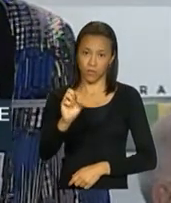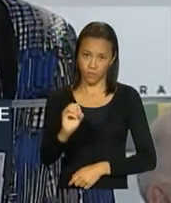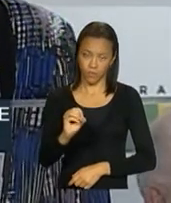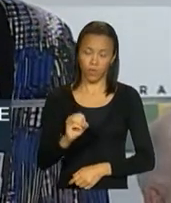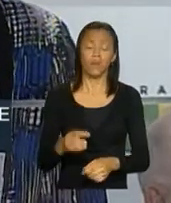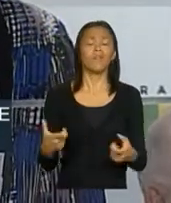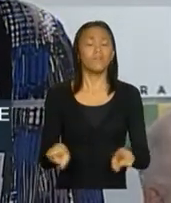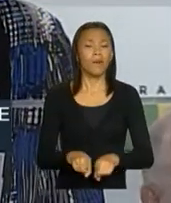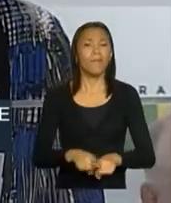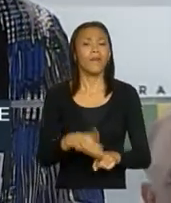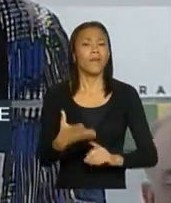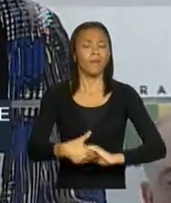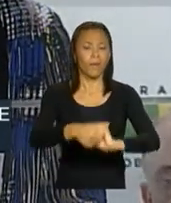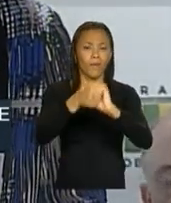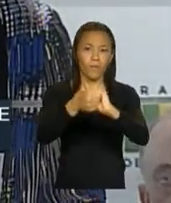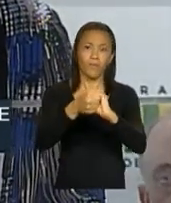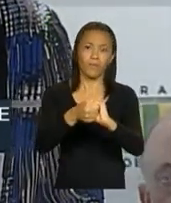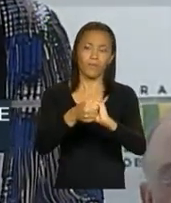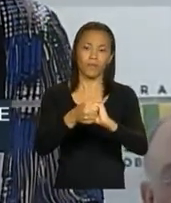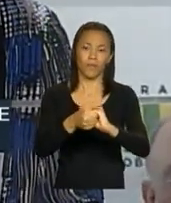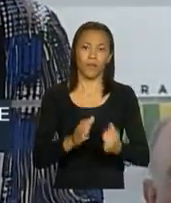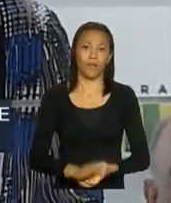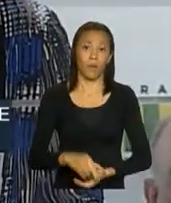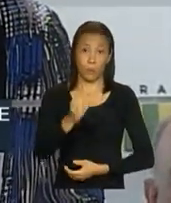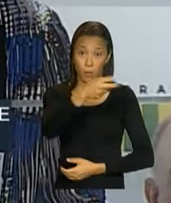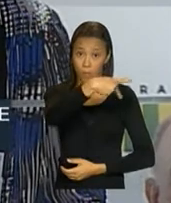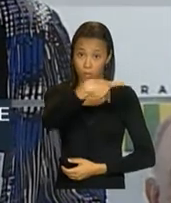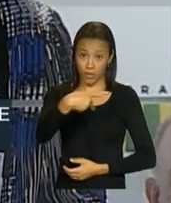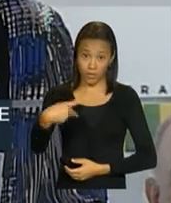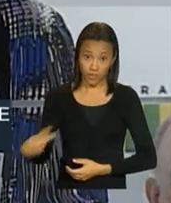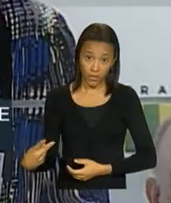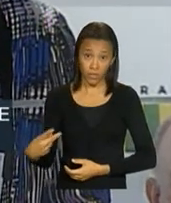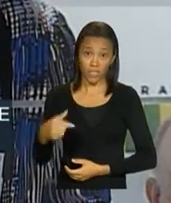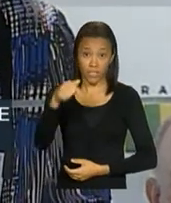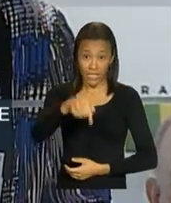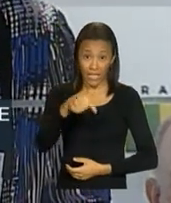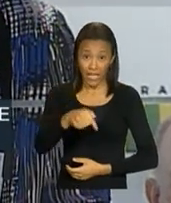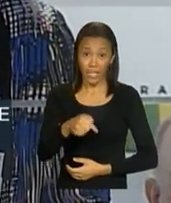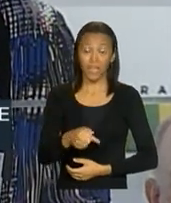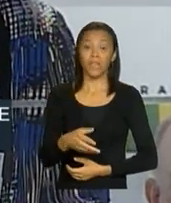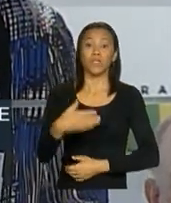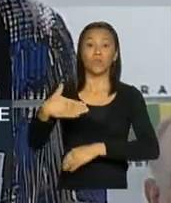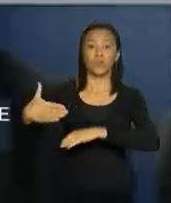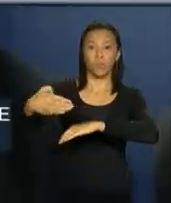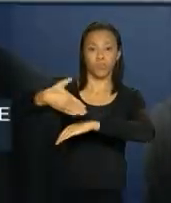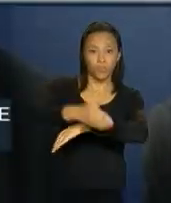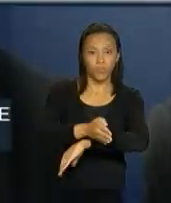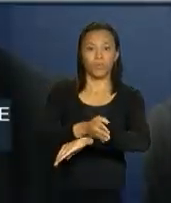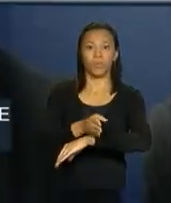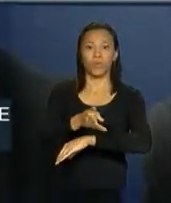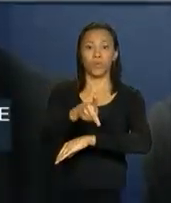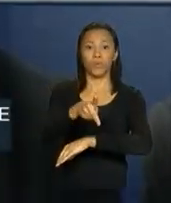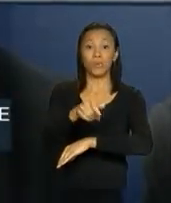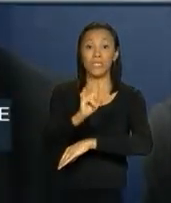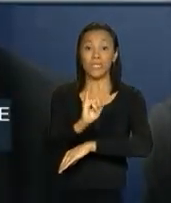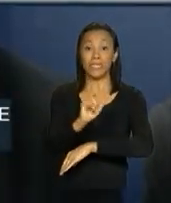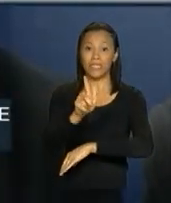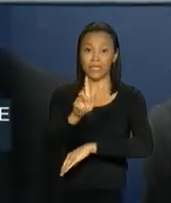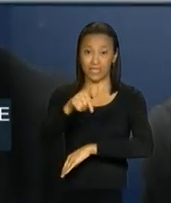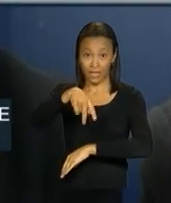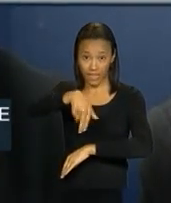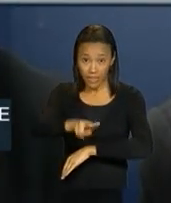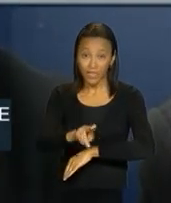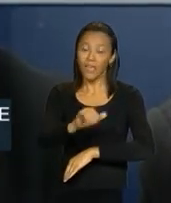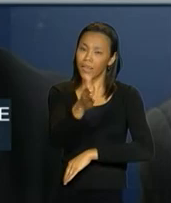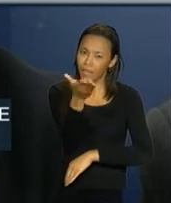queria cumprimentar o presidente do porto de Itaqui Luiz Carlos fossati e por